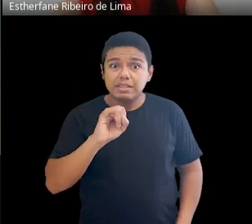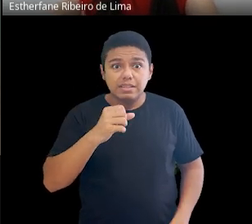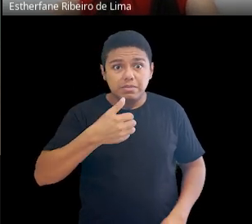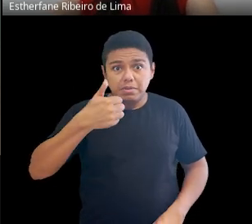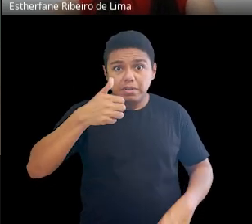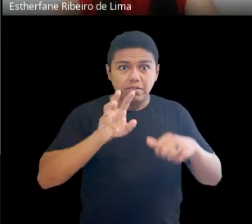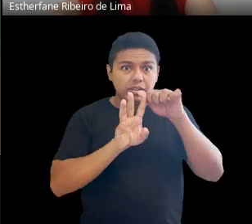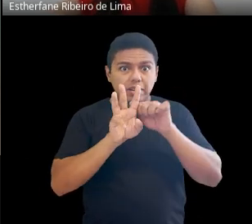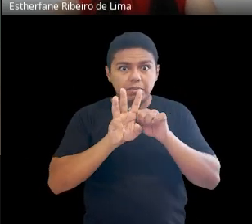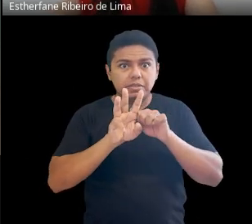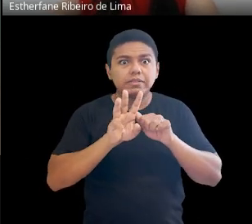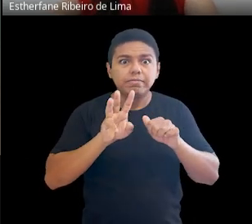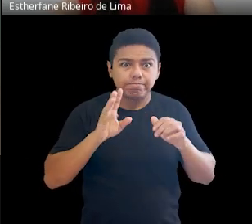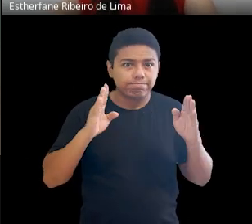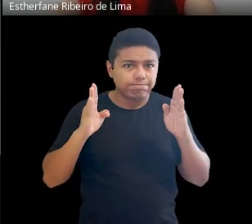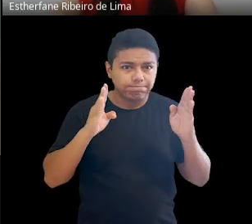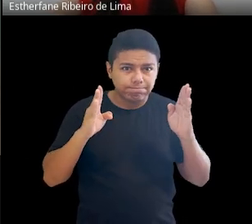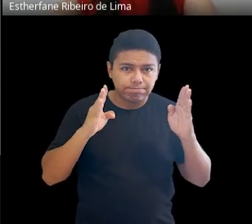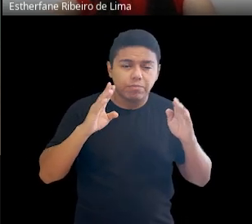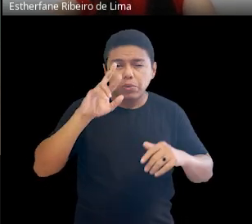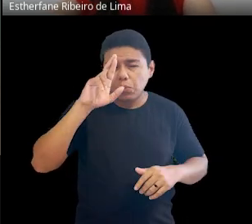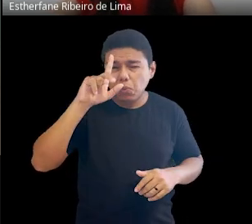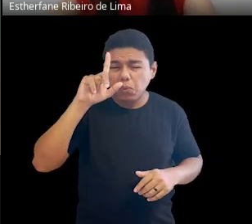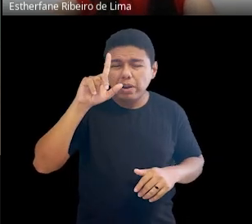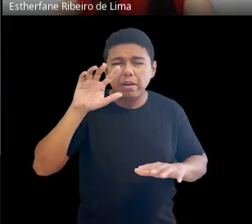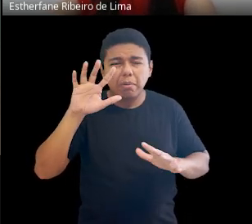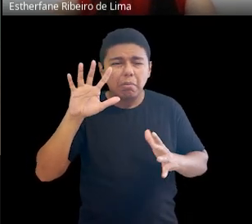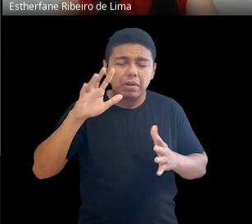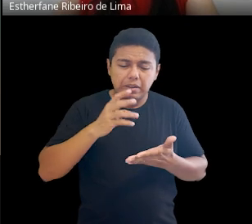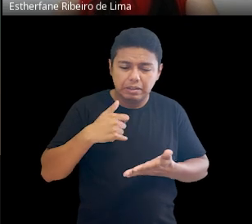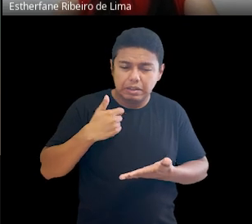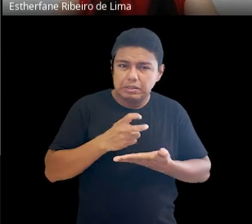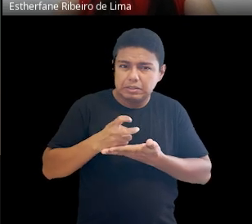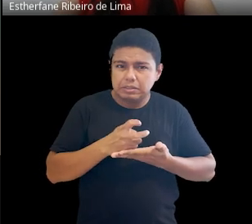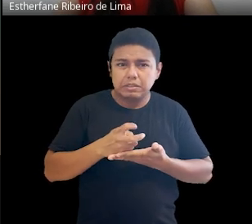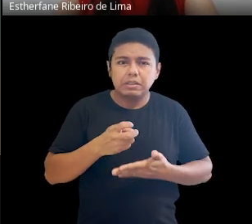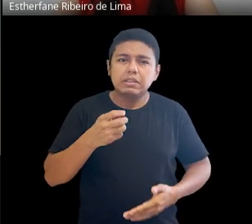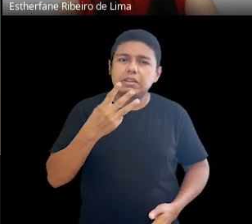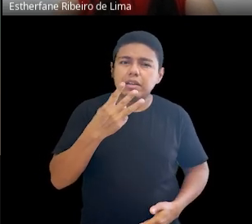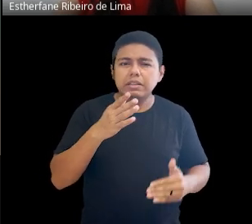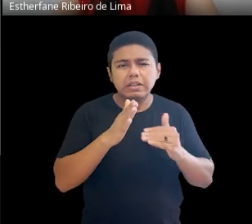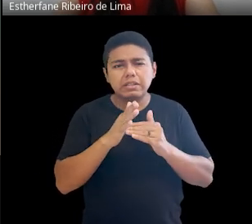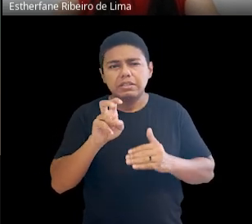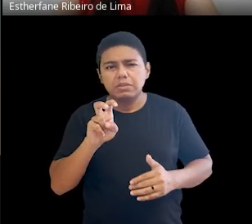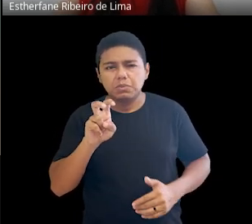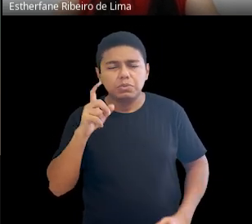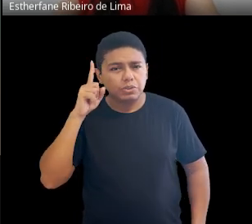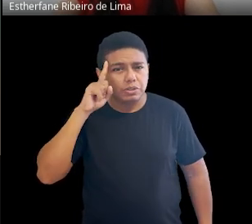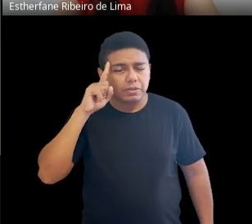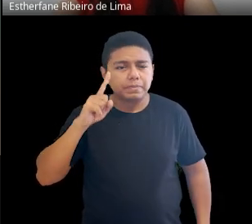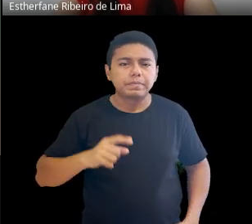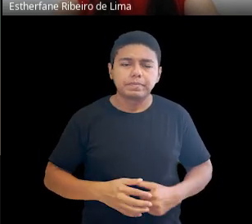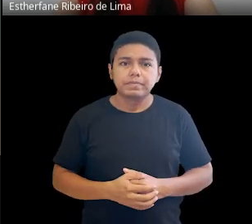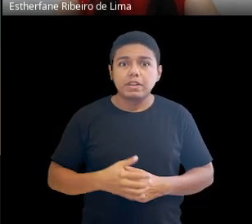trimestre, o erro mais ou menos de estimativa que pode dar da idade gestacional é de 3 a 5 dias. Então, no segundo